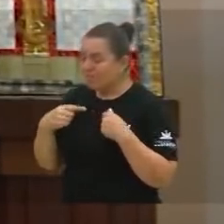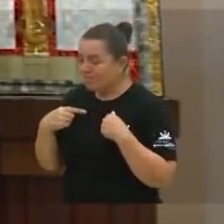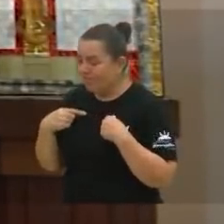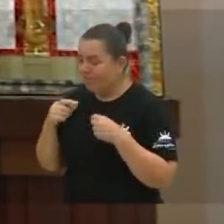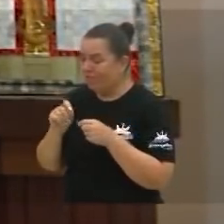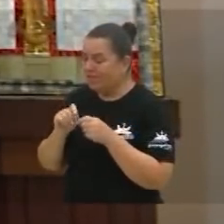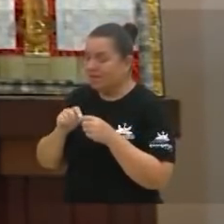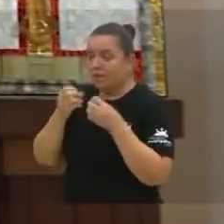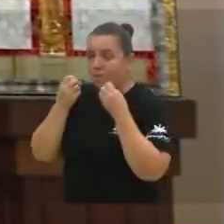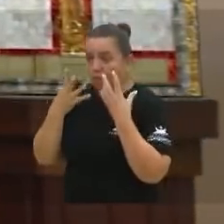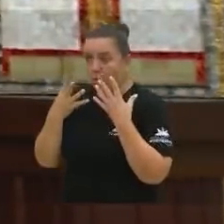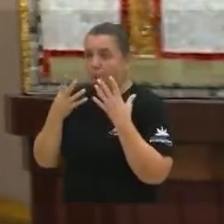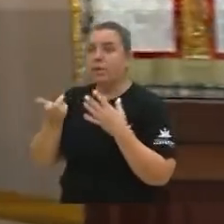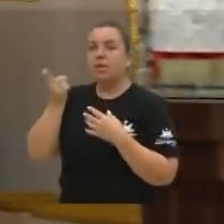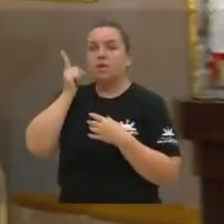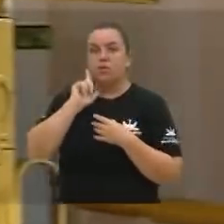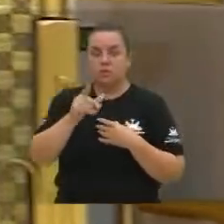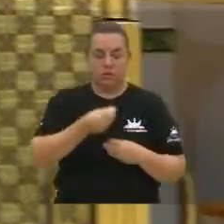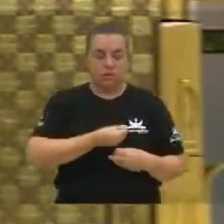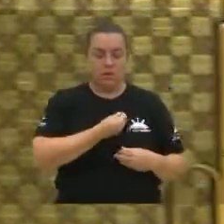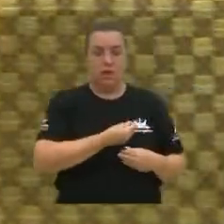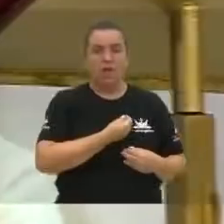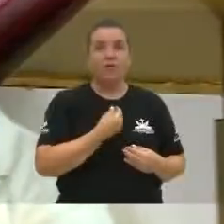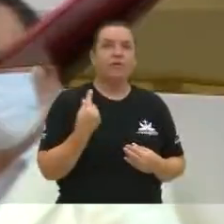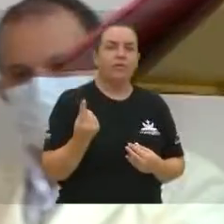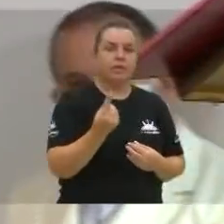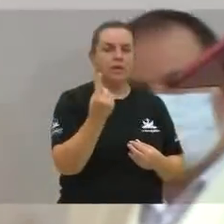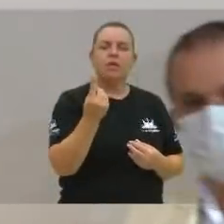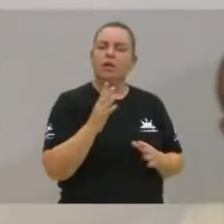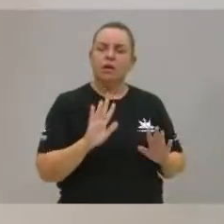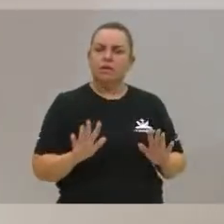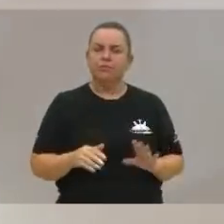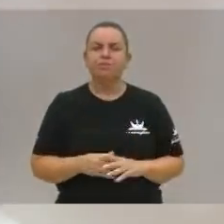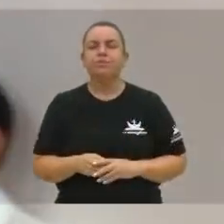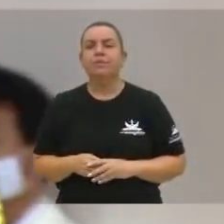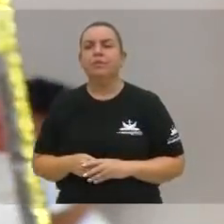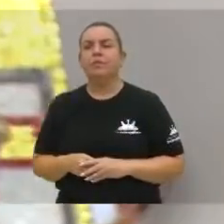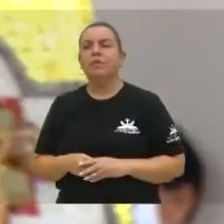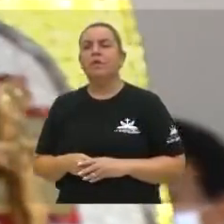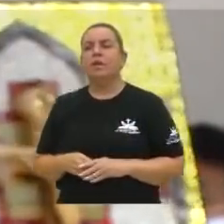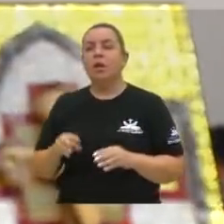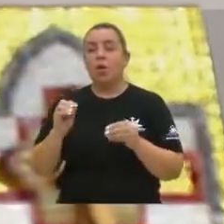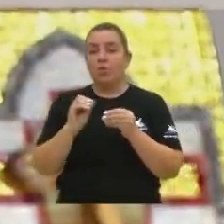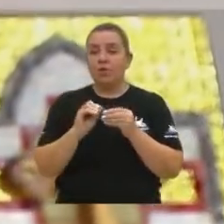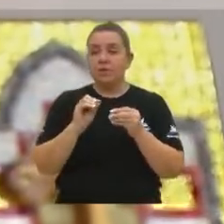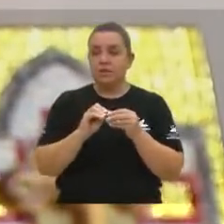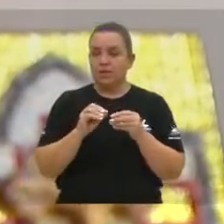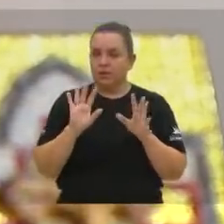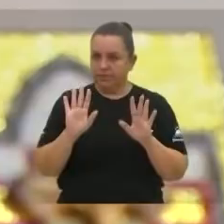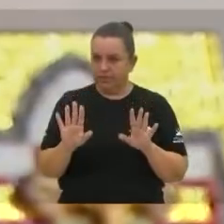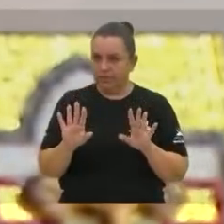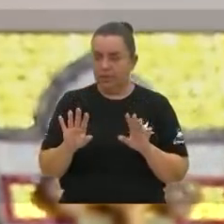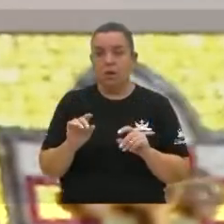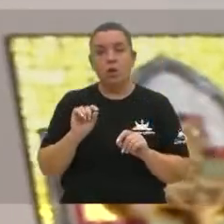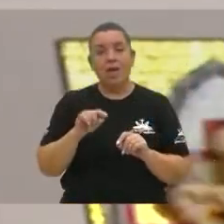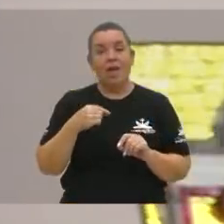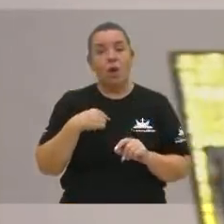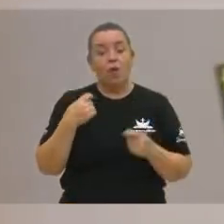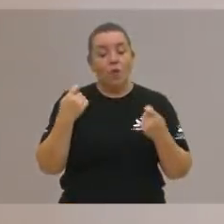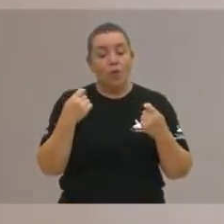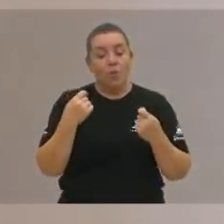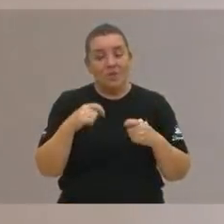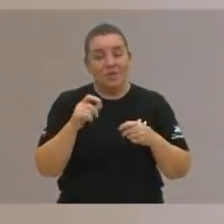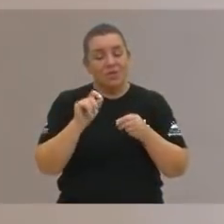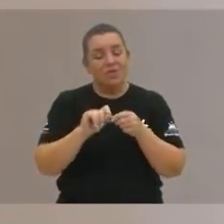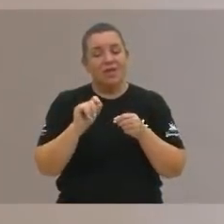fazer de bom para possuir a vida eterna ele perguntam fazer o que eu tenho